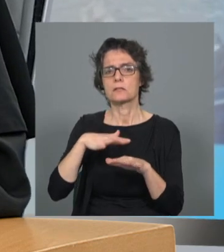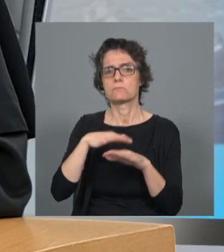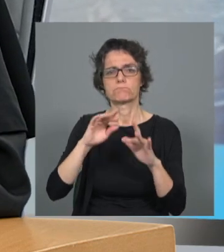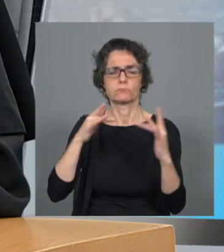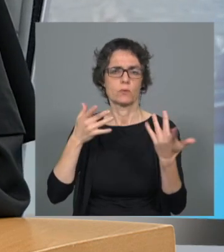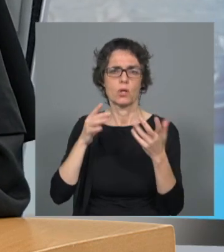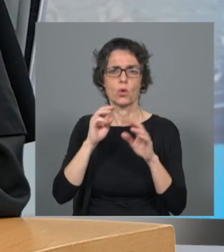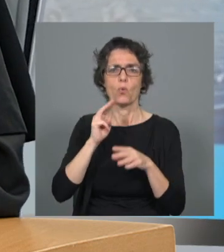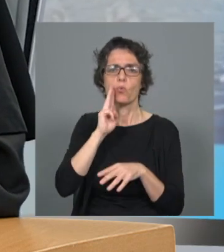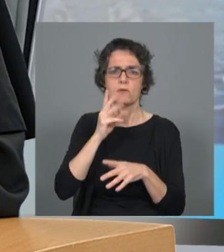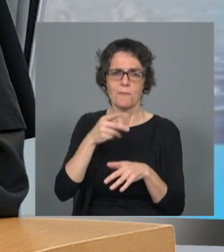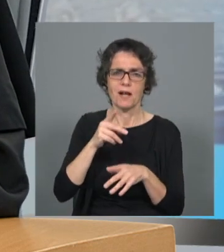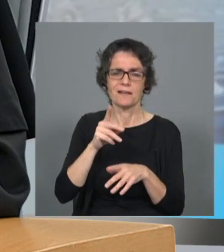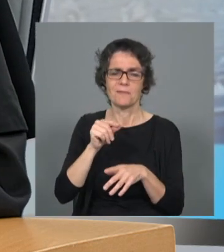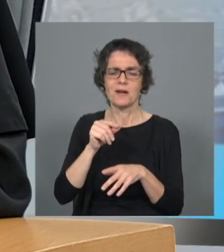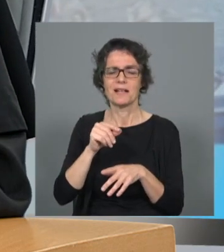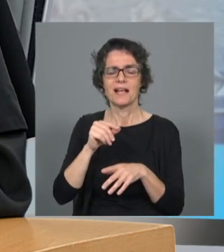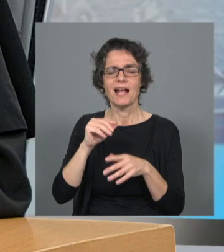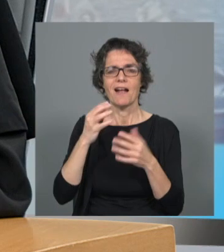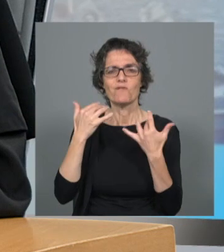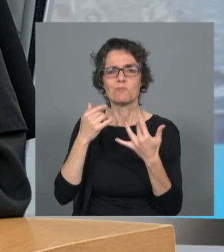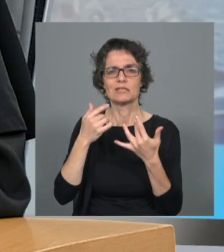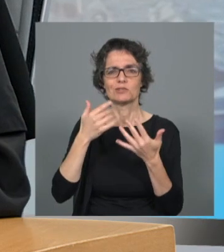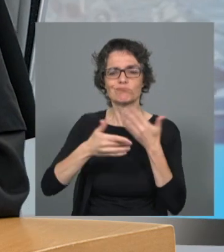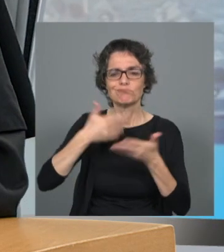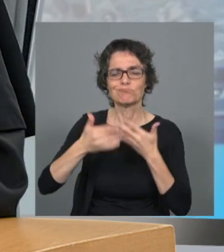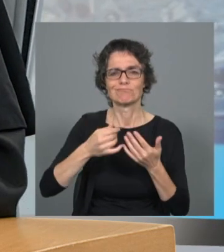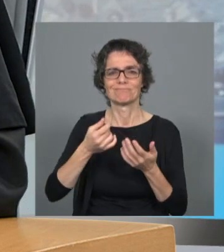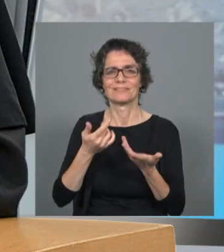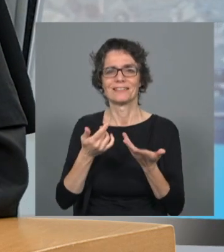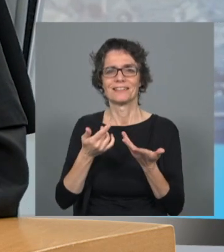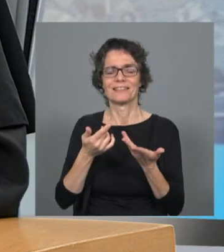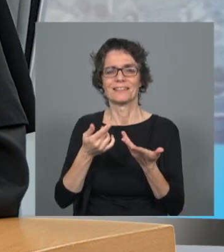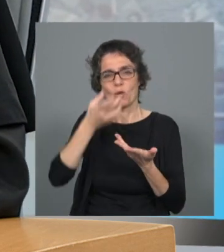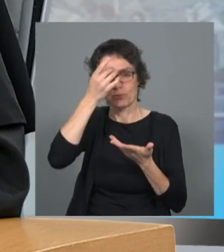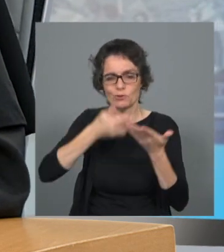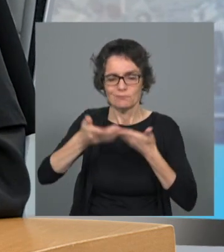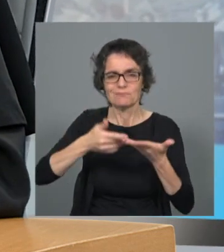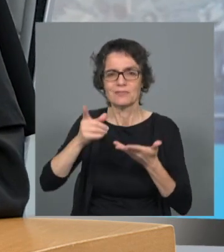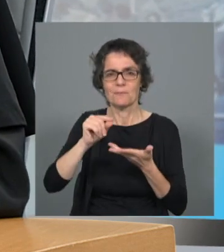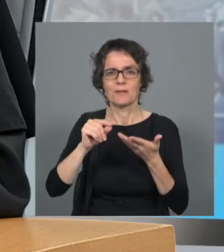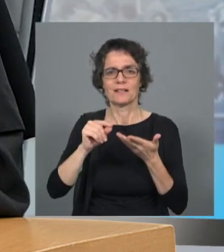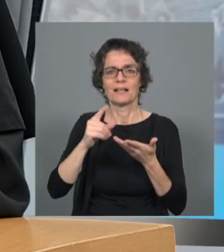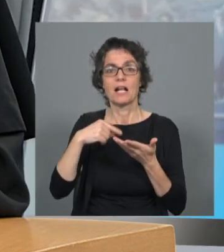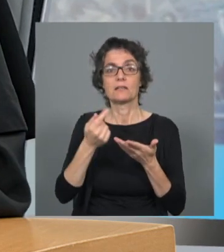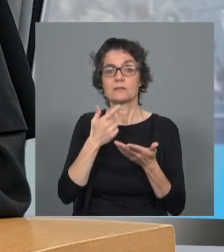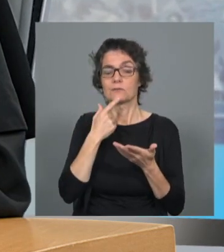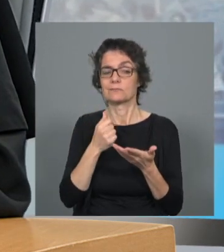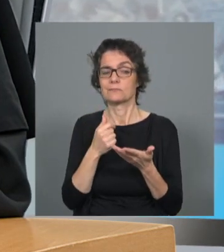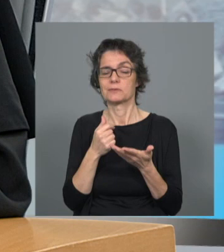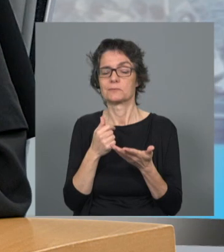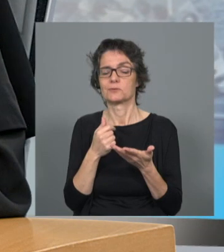WhatsApp, uma troca de informação, de impressões, e que não podemos ficar